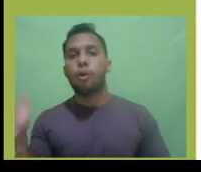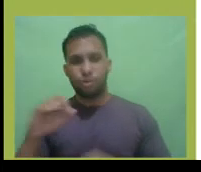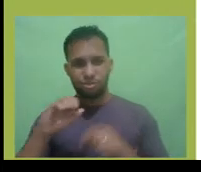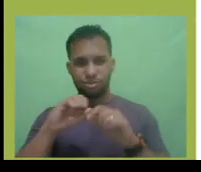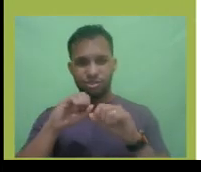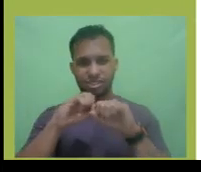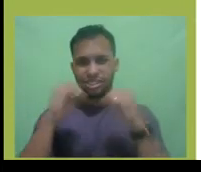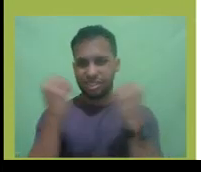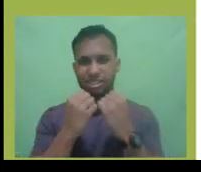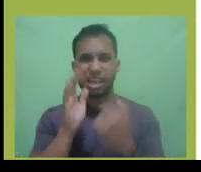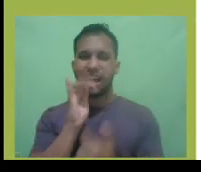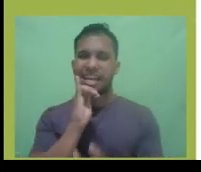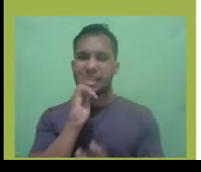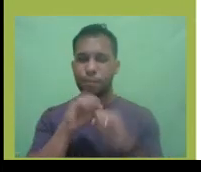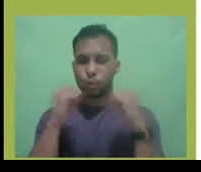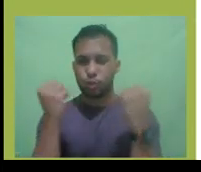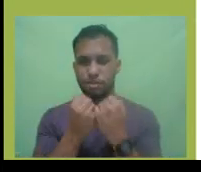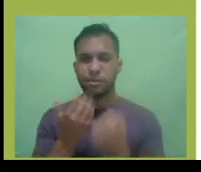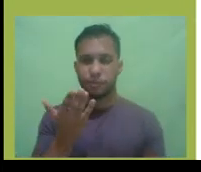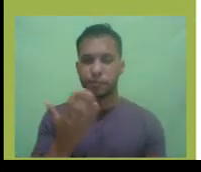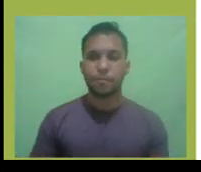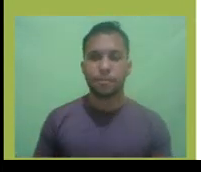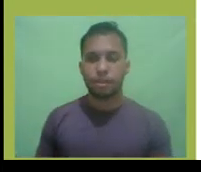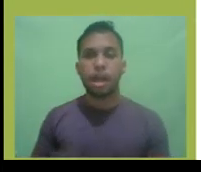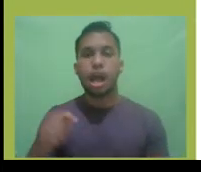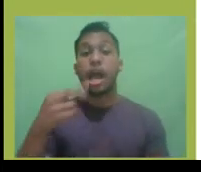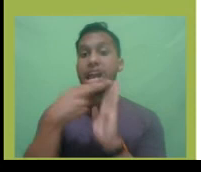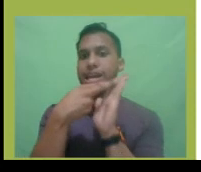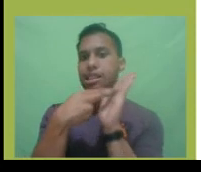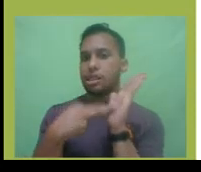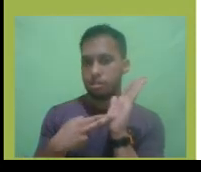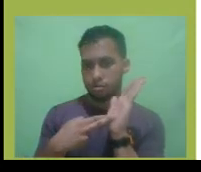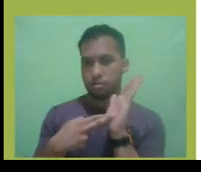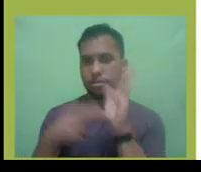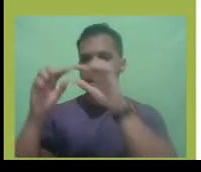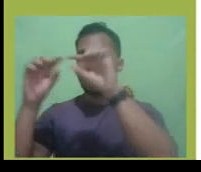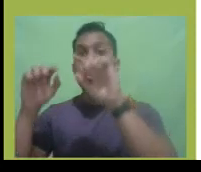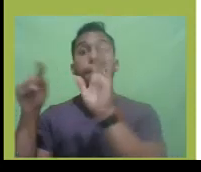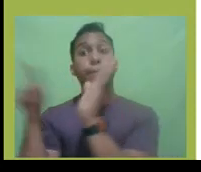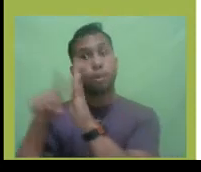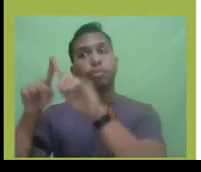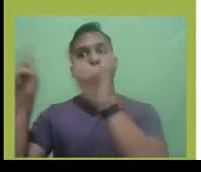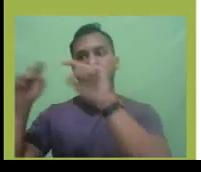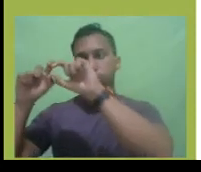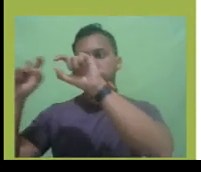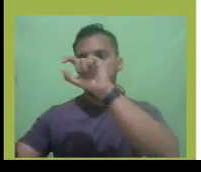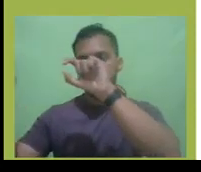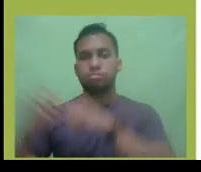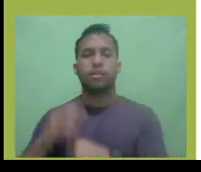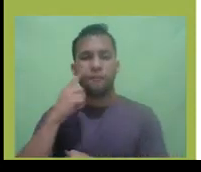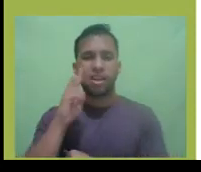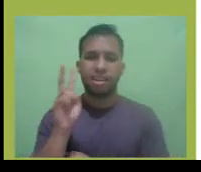científico. Então, se trata de um relatório referente a esse projeto, é o relatório final de um